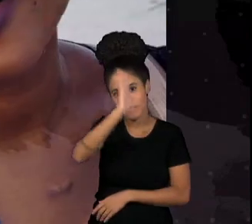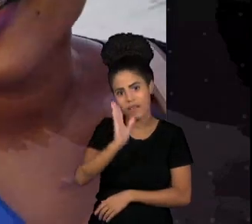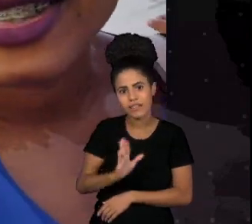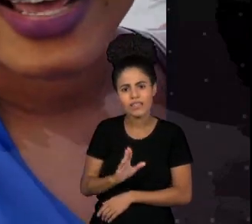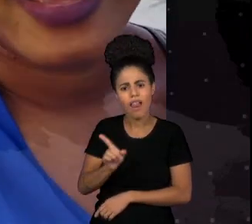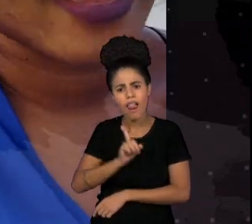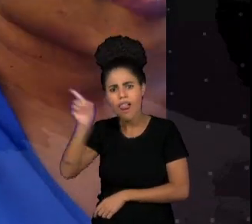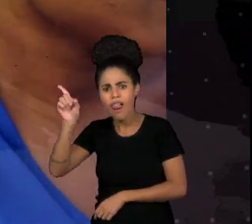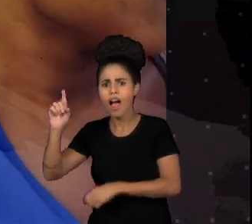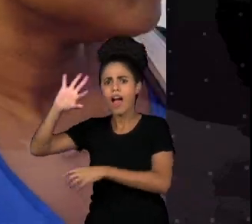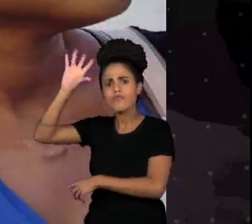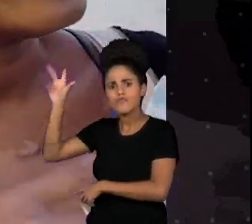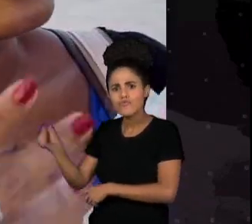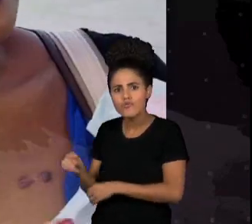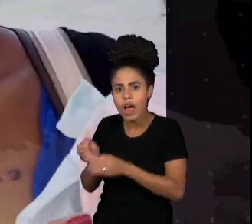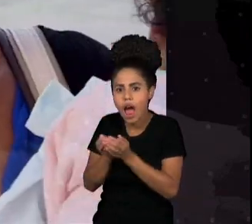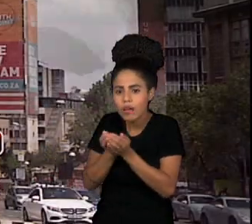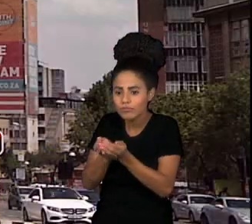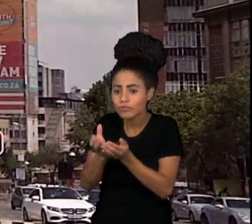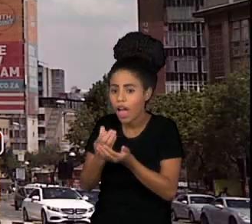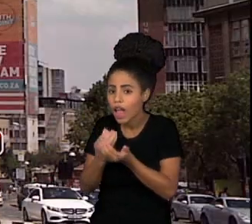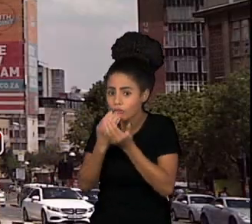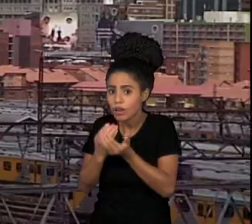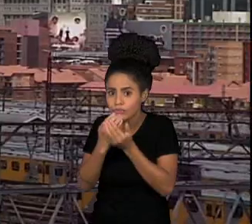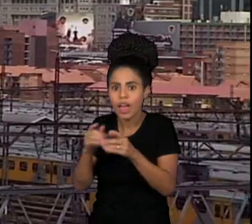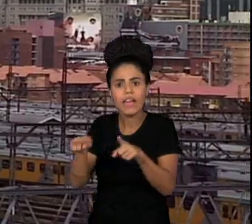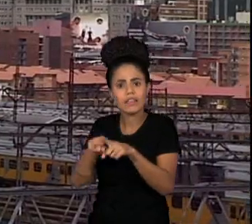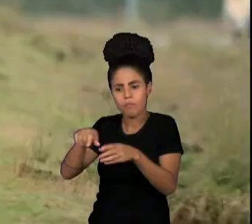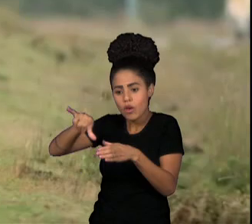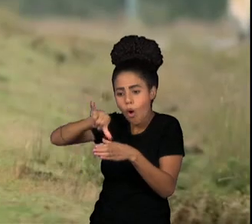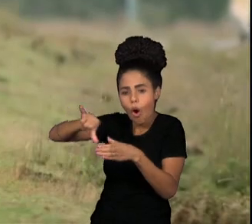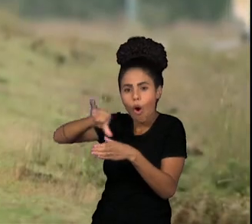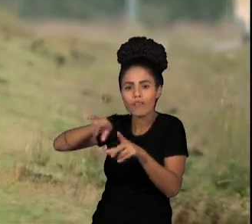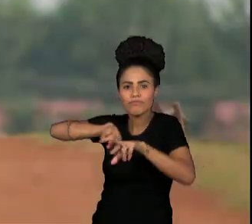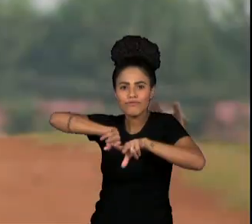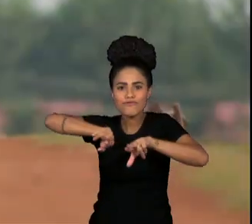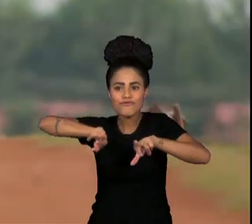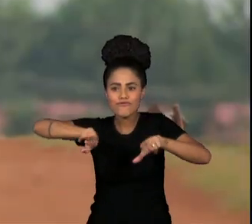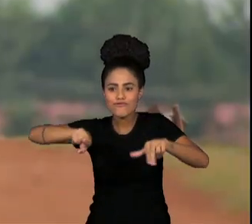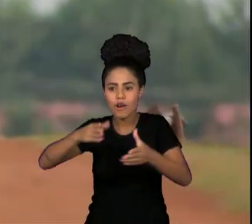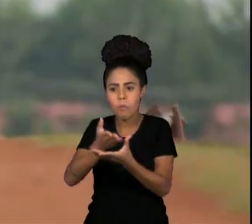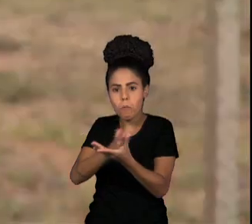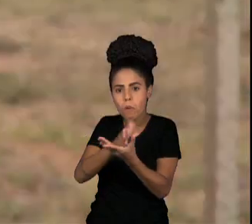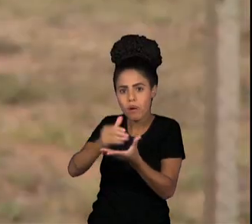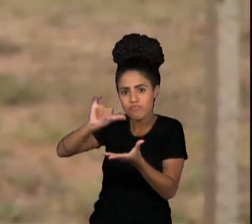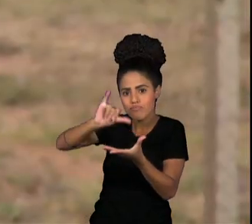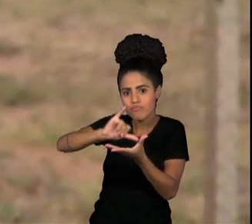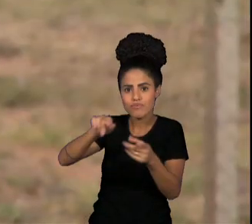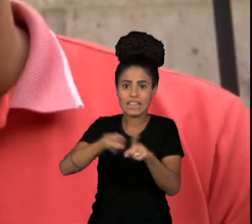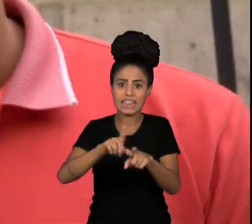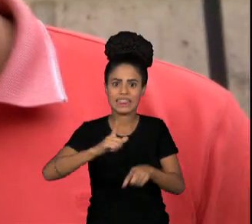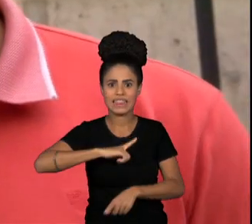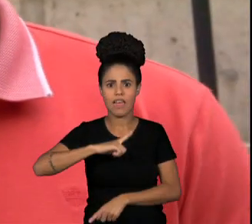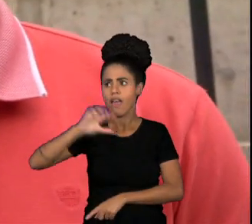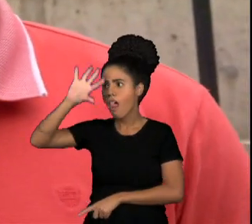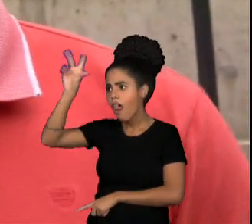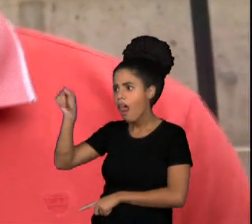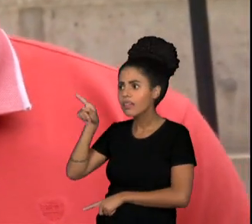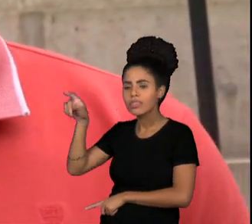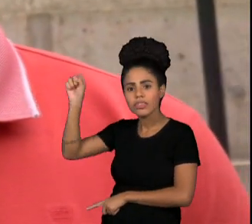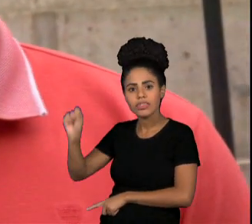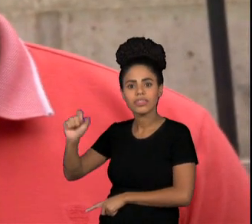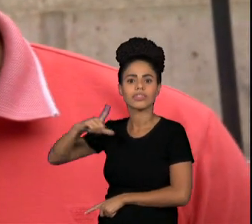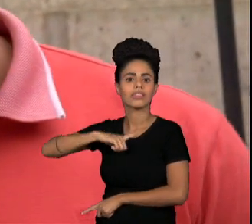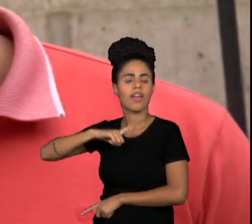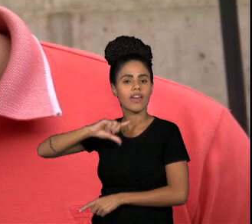senzalas. O acarajé, o dendê. A tecnologia, o esporte, muita coisa que tem na África, principalmente na África do Sul,